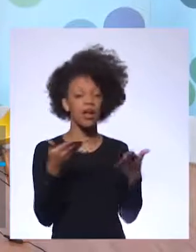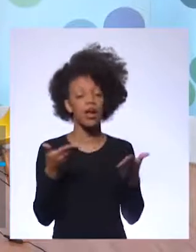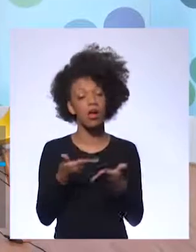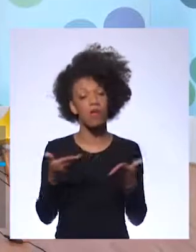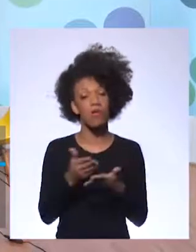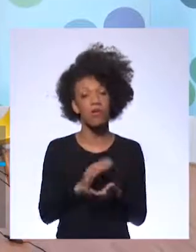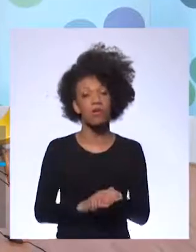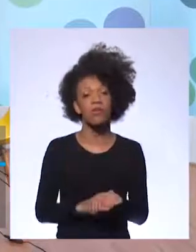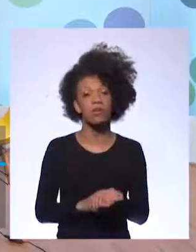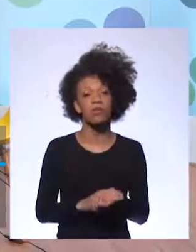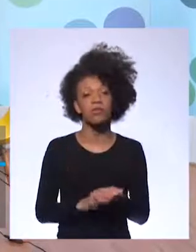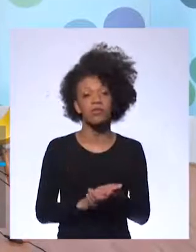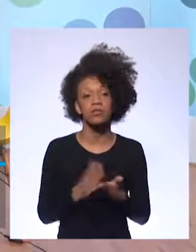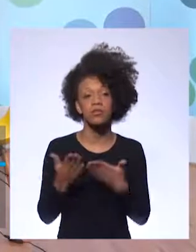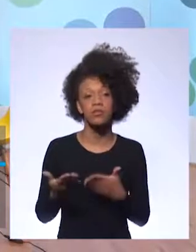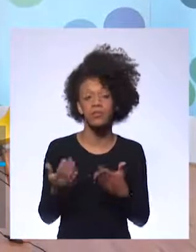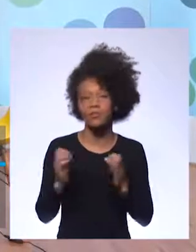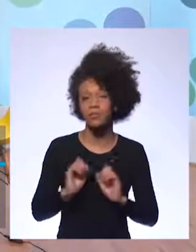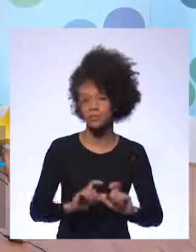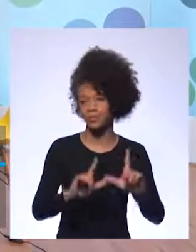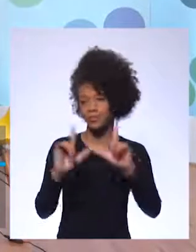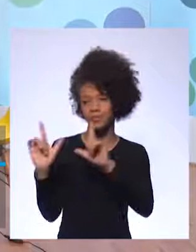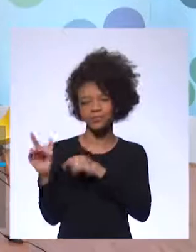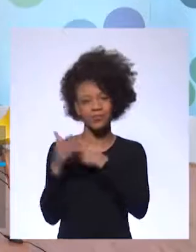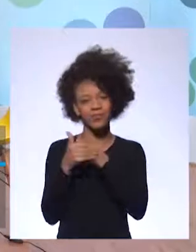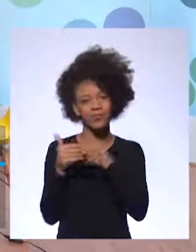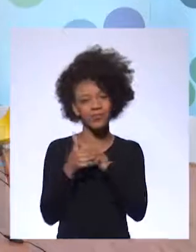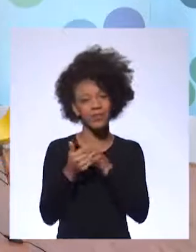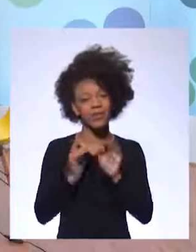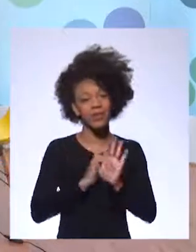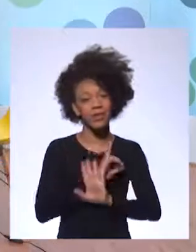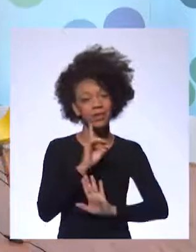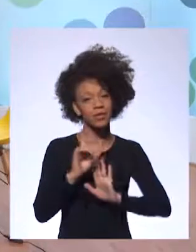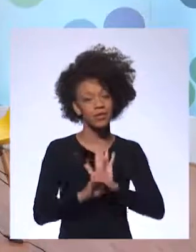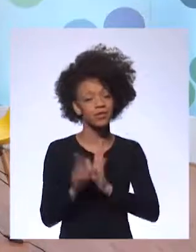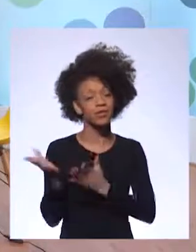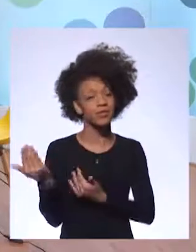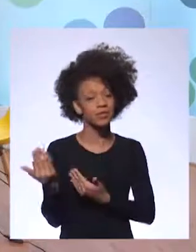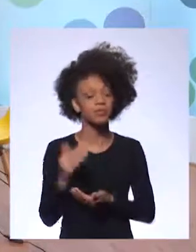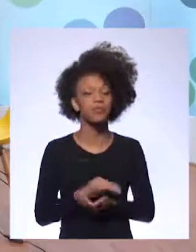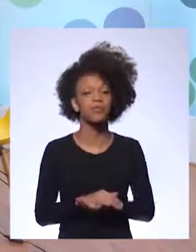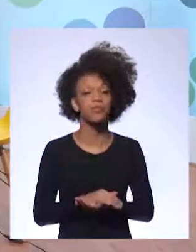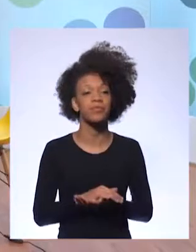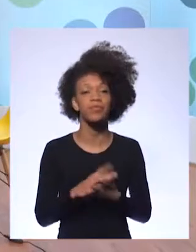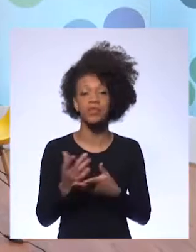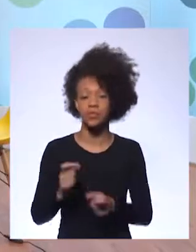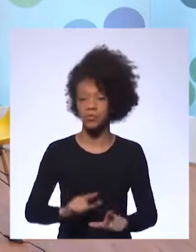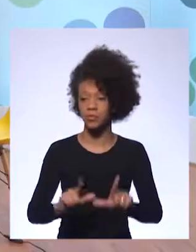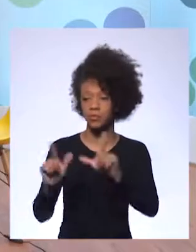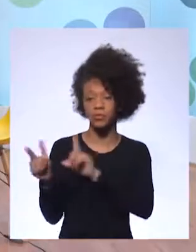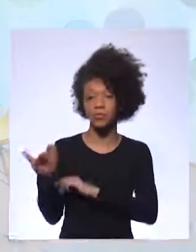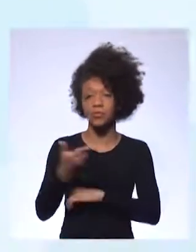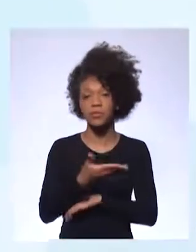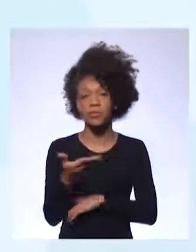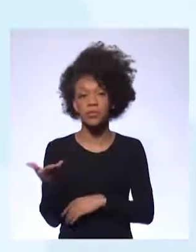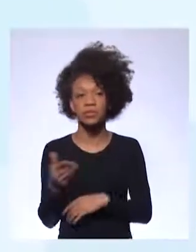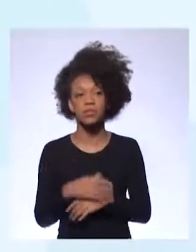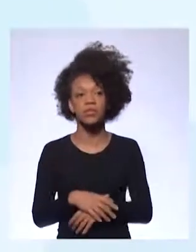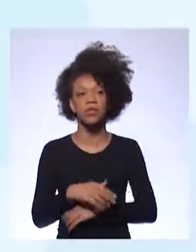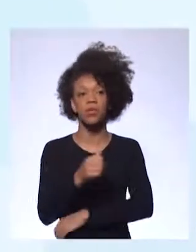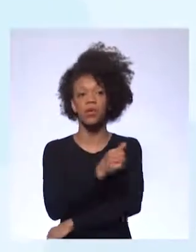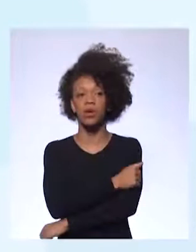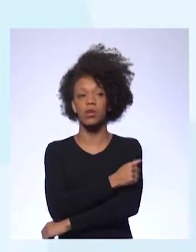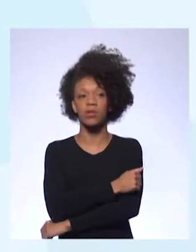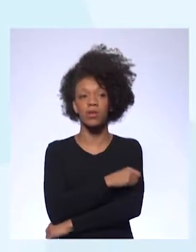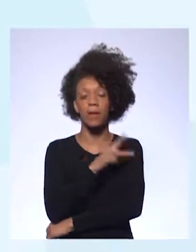colocar para você que essa parte da aula que nós gostamos muito que temos muito carinho que é o protagonismo juvenil então eu vou colocar para vocês o protagonismo do